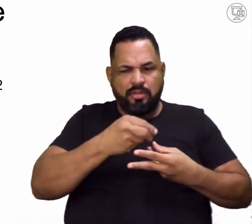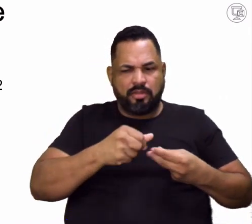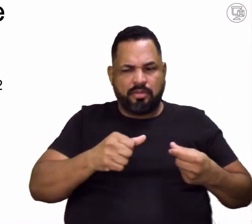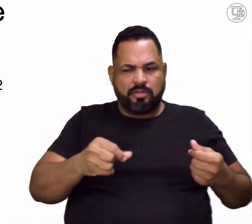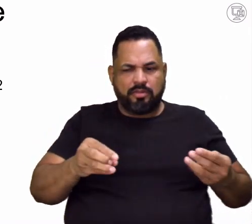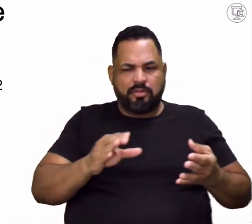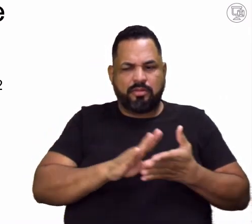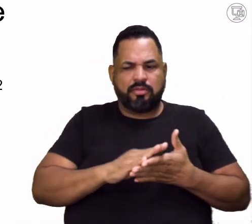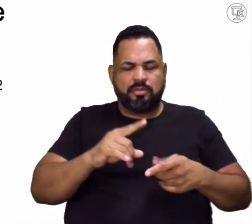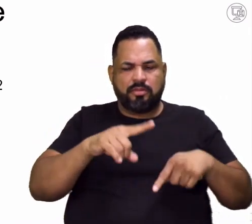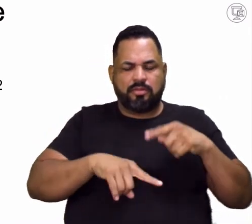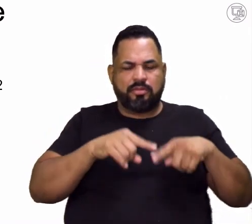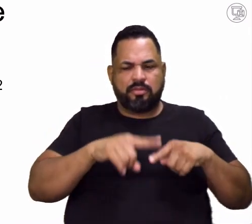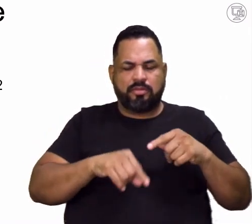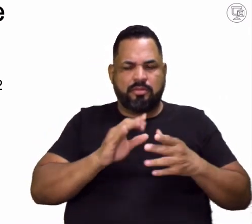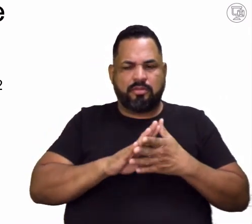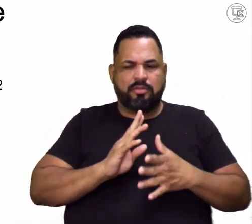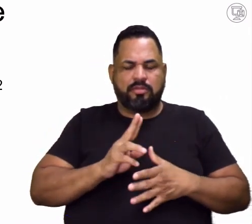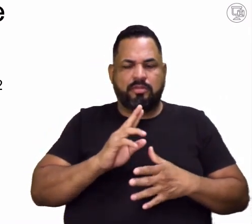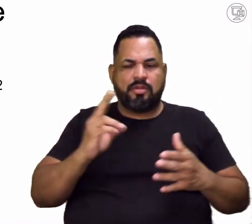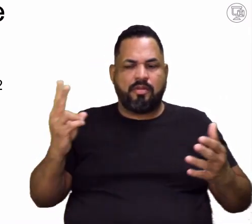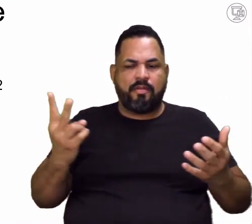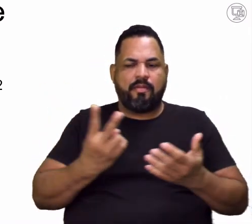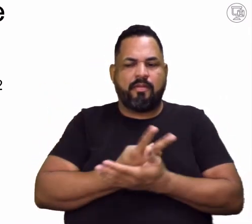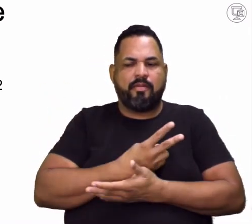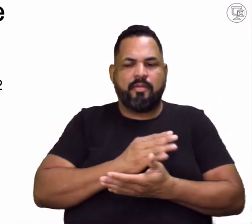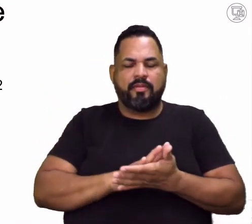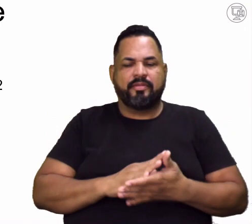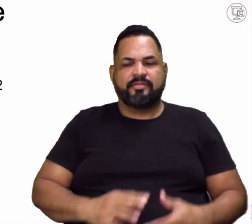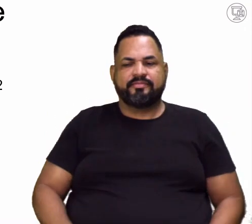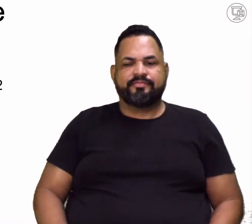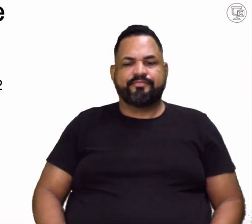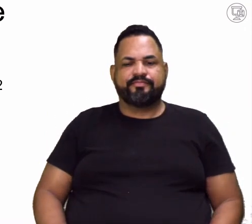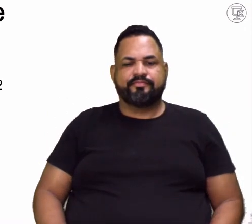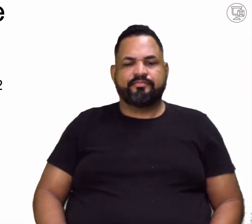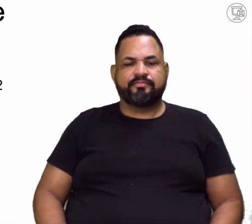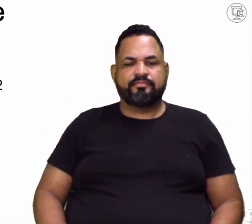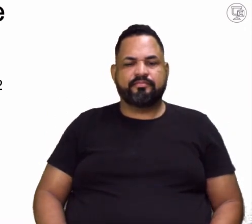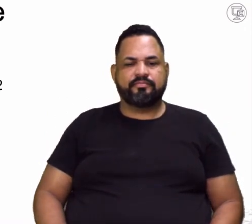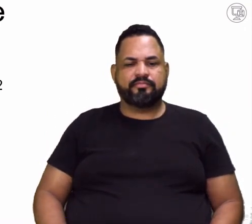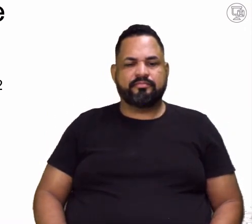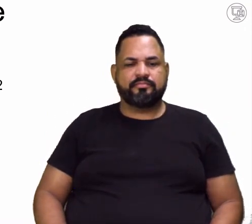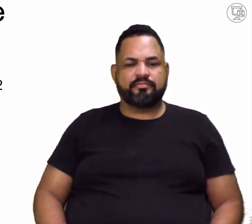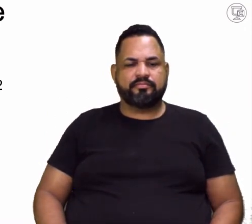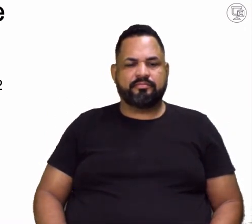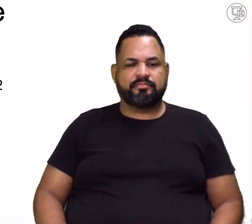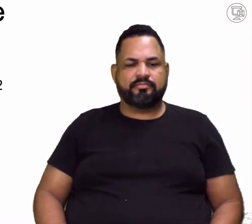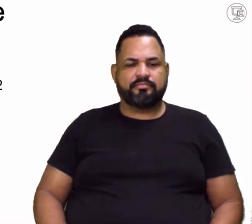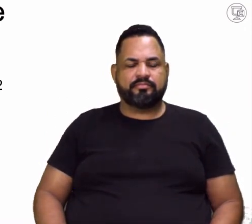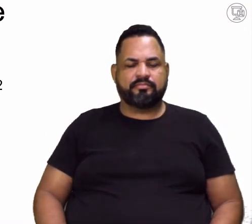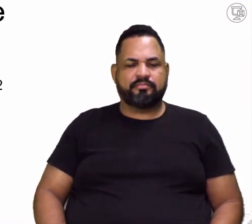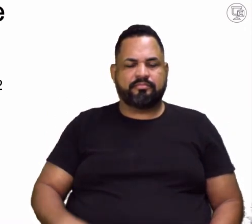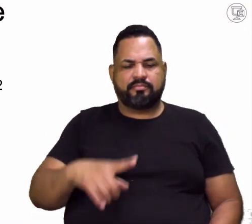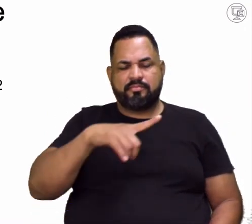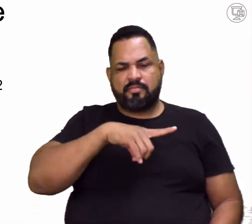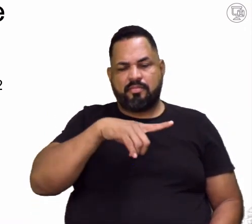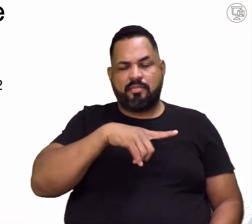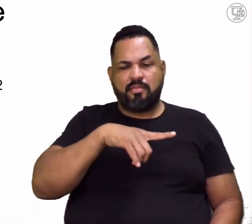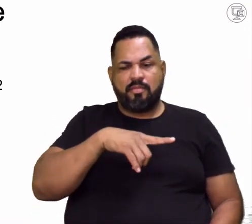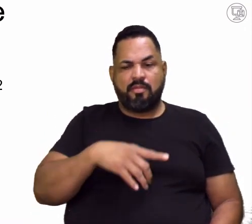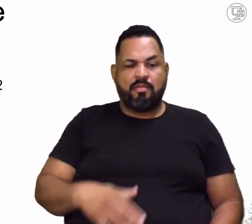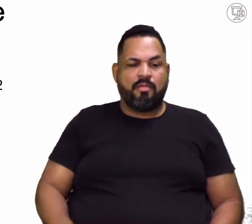com solvente Onde está se processando a titulação o trabalho né que tá fazendo ali no caso Aqui nós temos